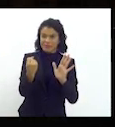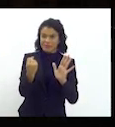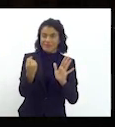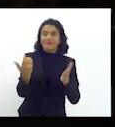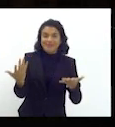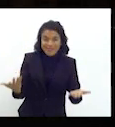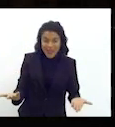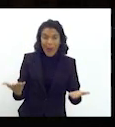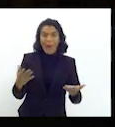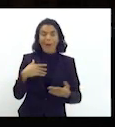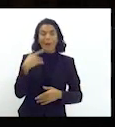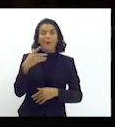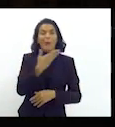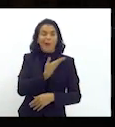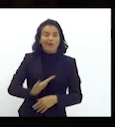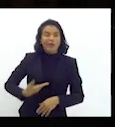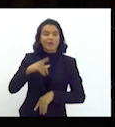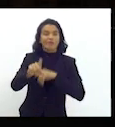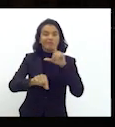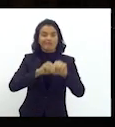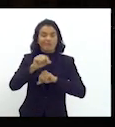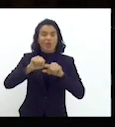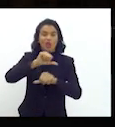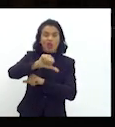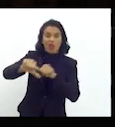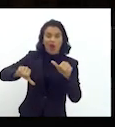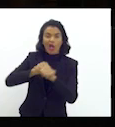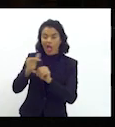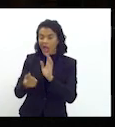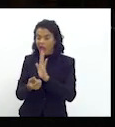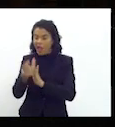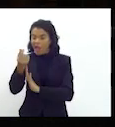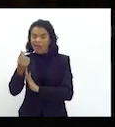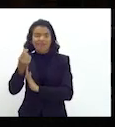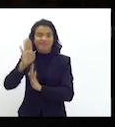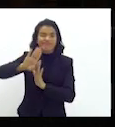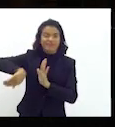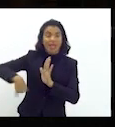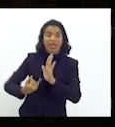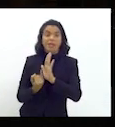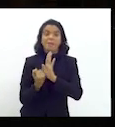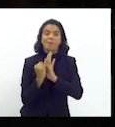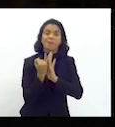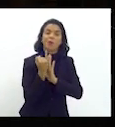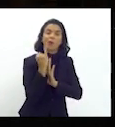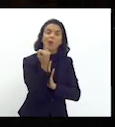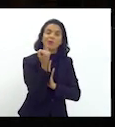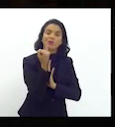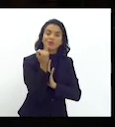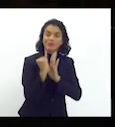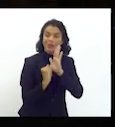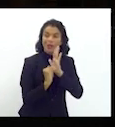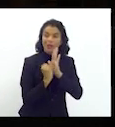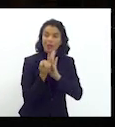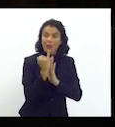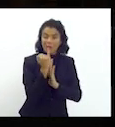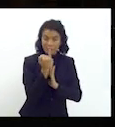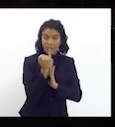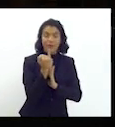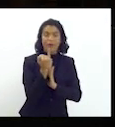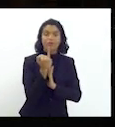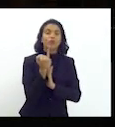então eles preferiram trocar uma taxa por um imposto Porque sendo o imposto